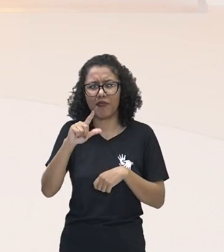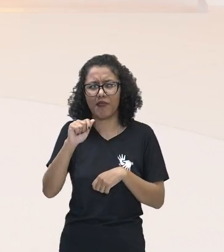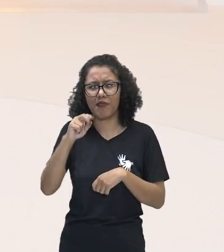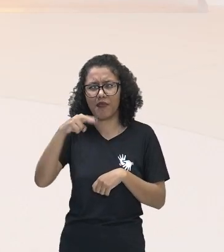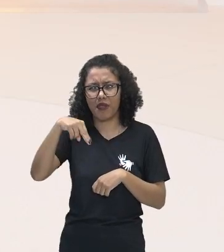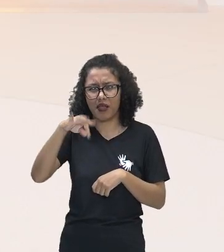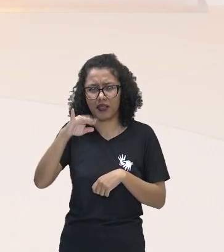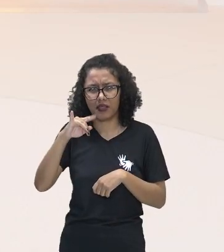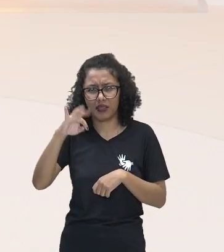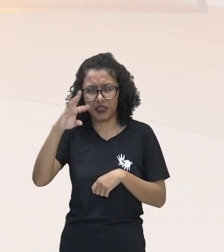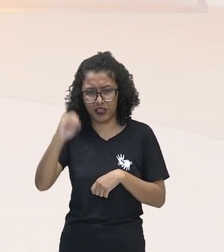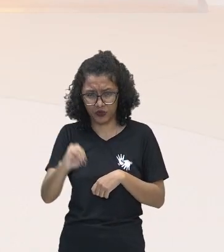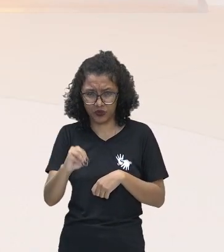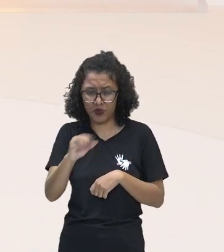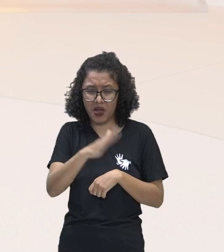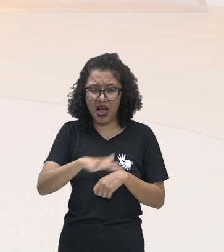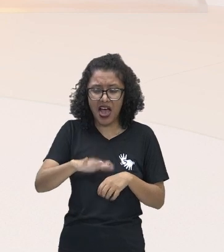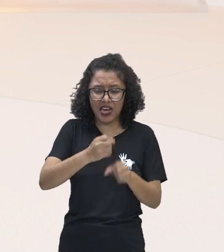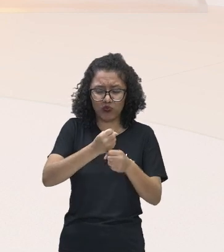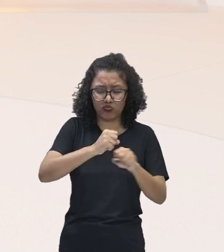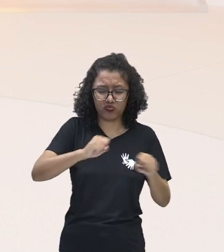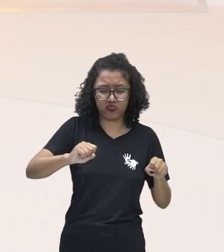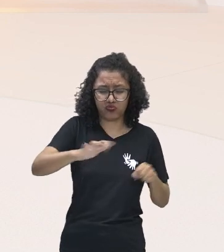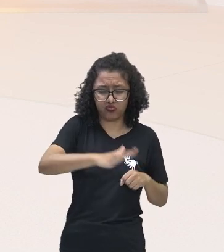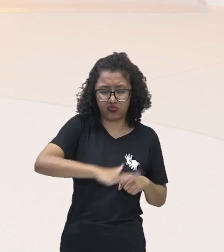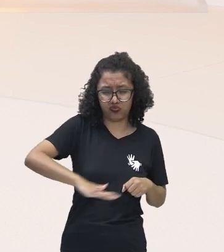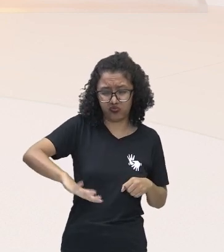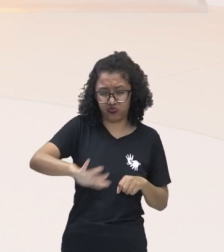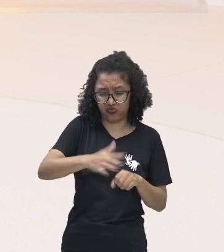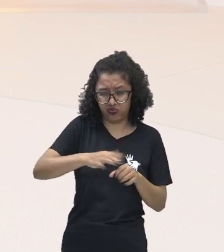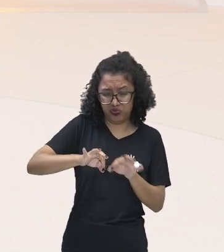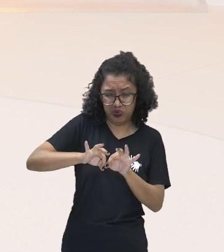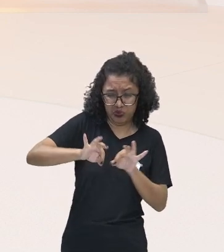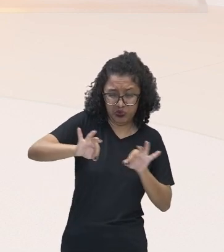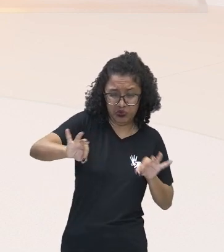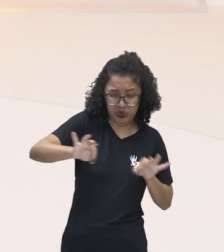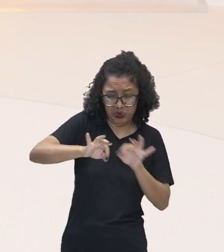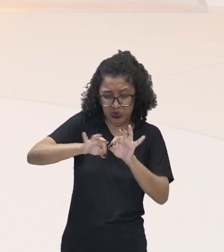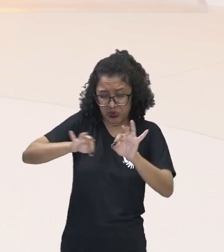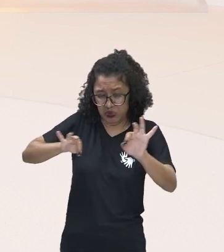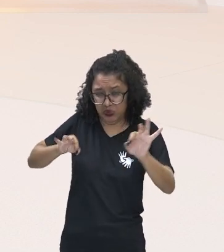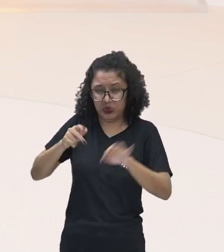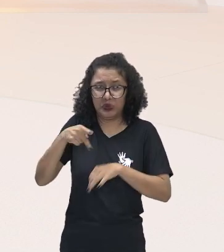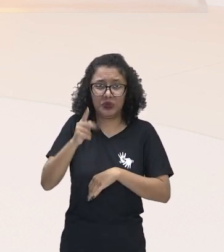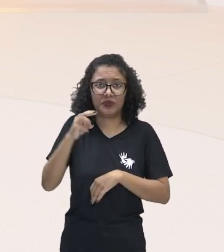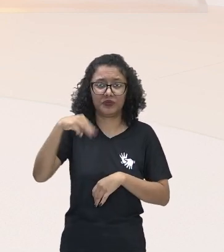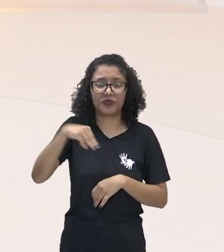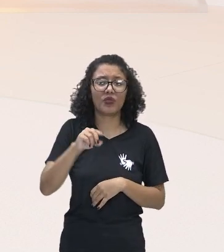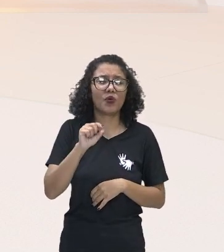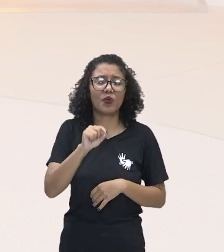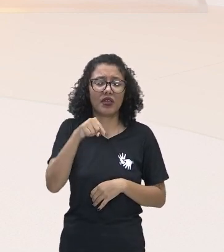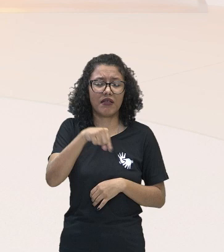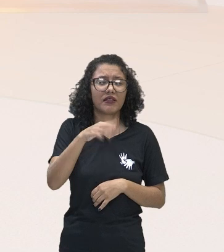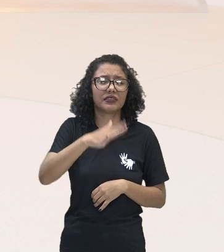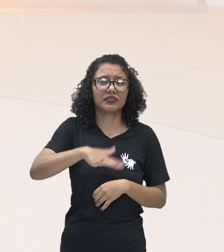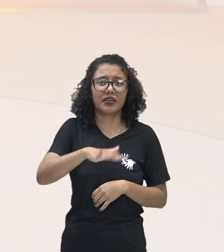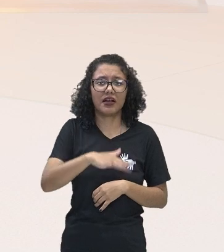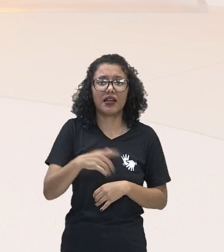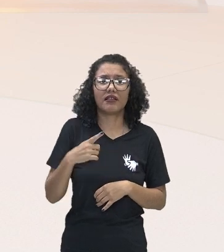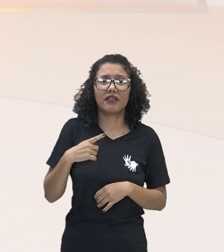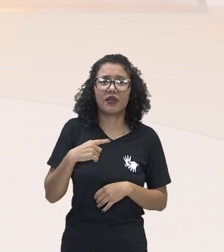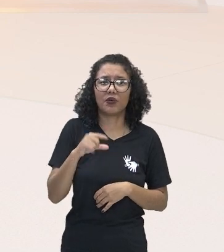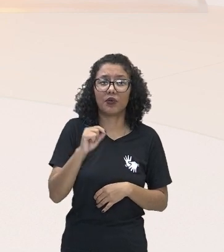grandes propriedades de terra, então com extensões quilométricas, onde nessas grandes propriedades é desenvolvido